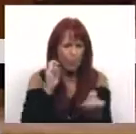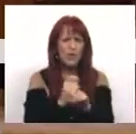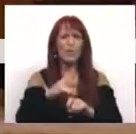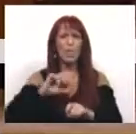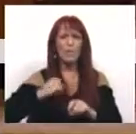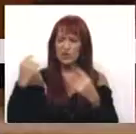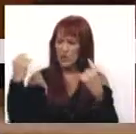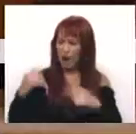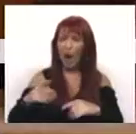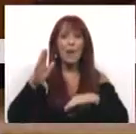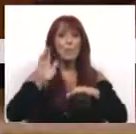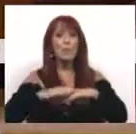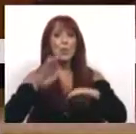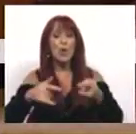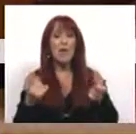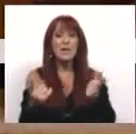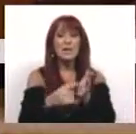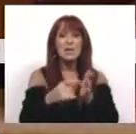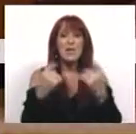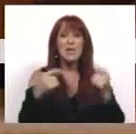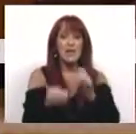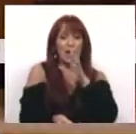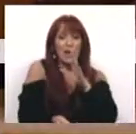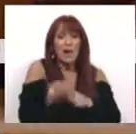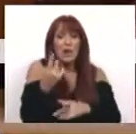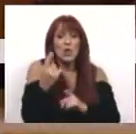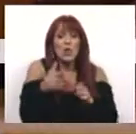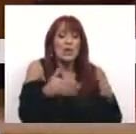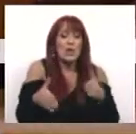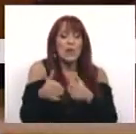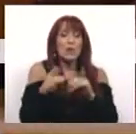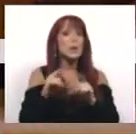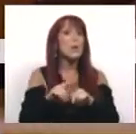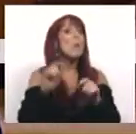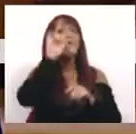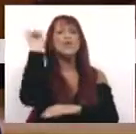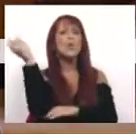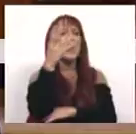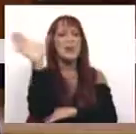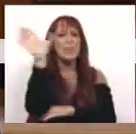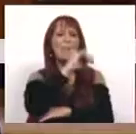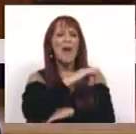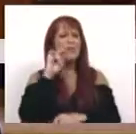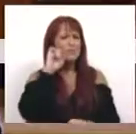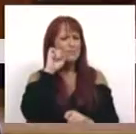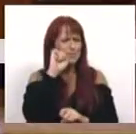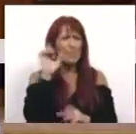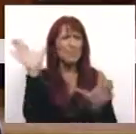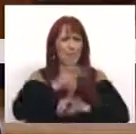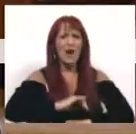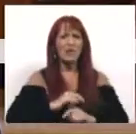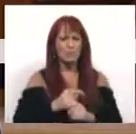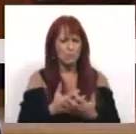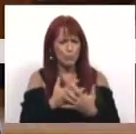Verdes têm tido relativamente à necessidade de criar uma floresta mais resistente e